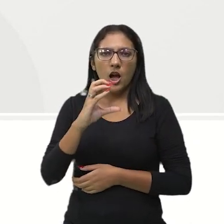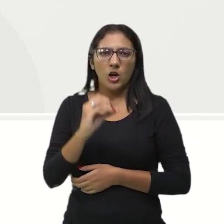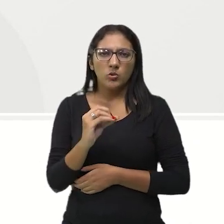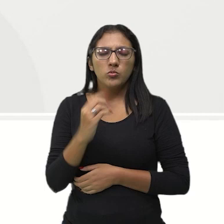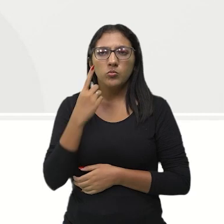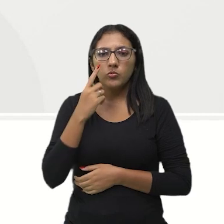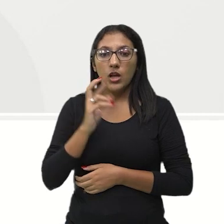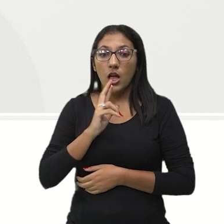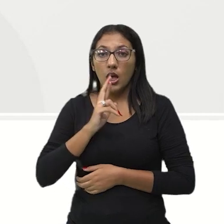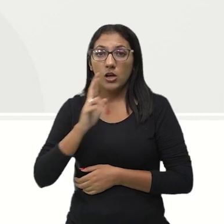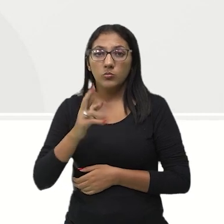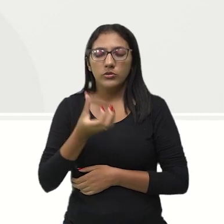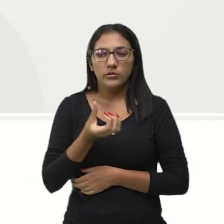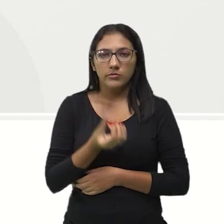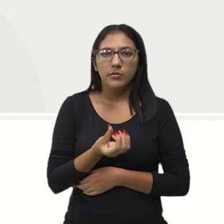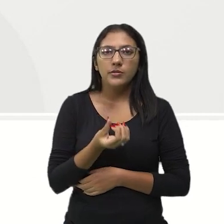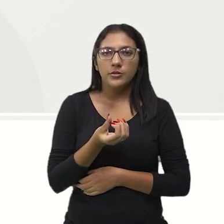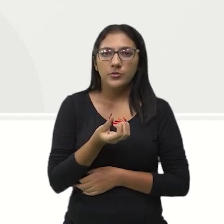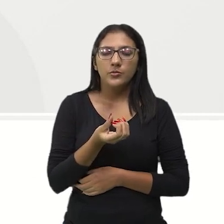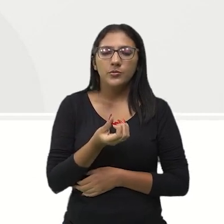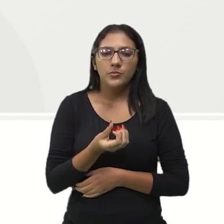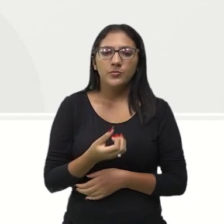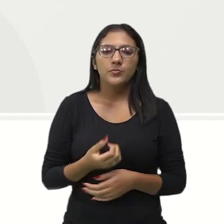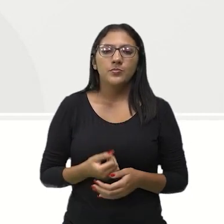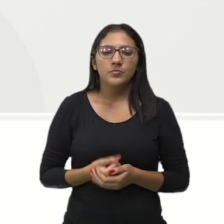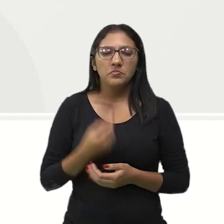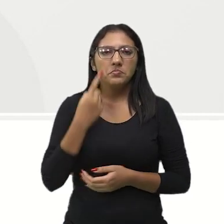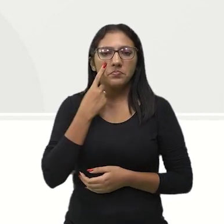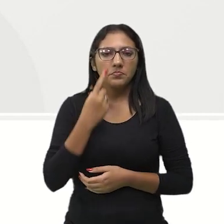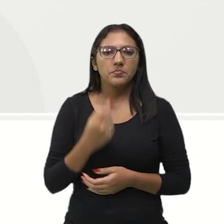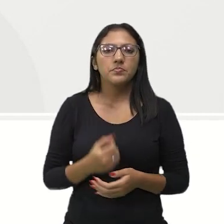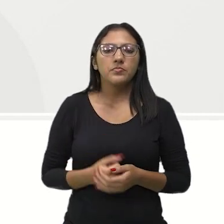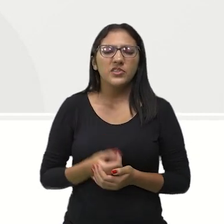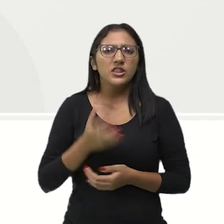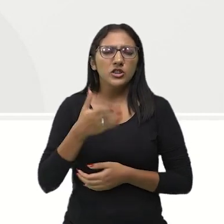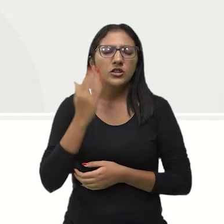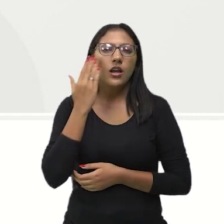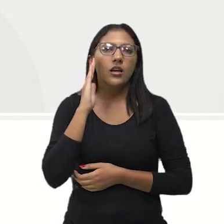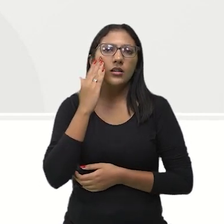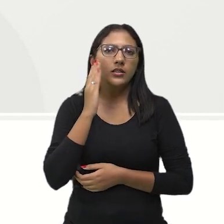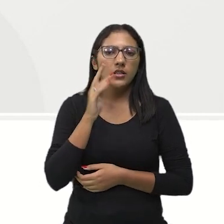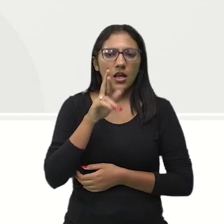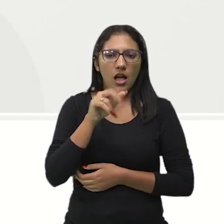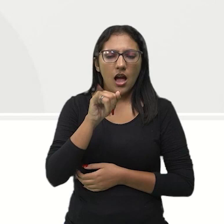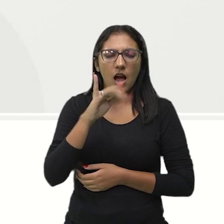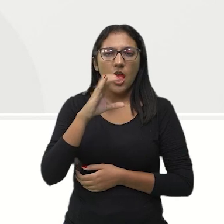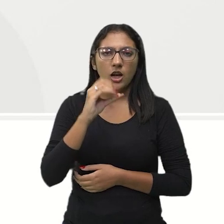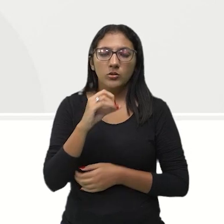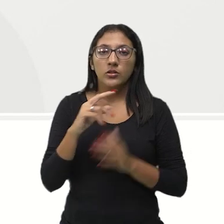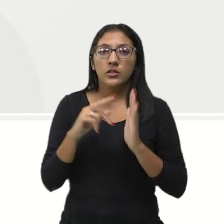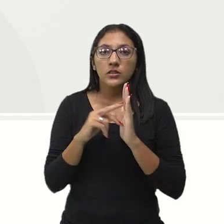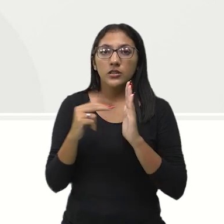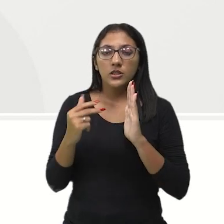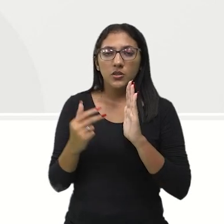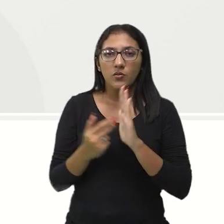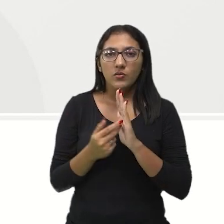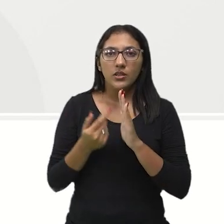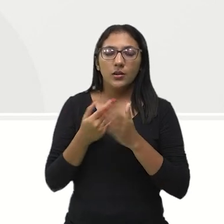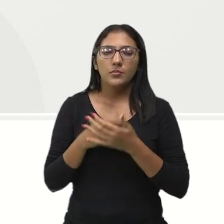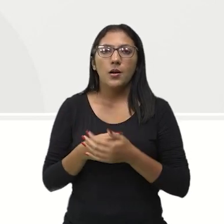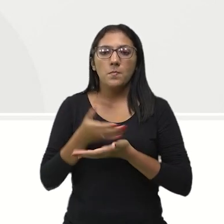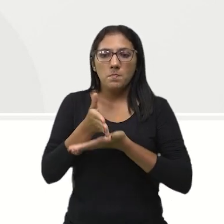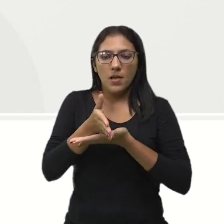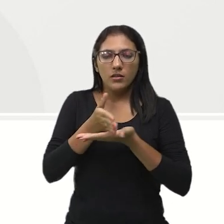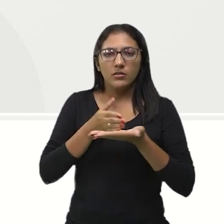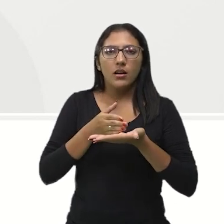raio é metade do diâmetro. Se o diâmetro é 12, então o raio é 6. Então, substitui aqui por 6, ó. Comprimento igual 2